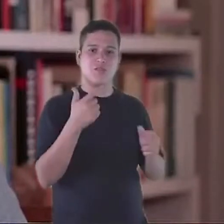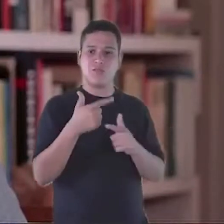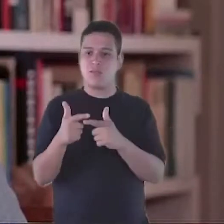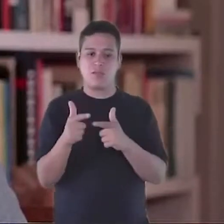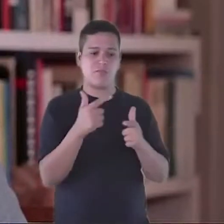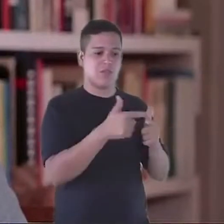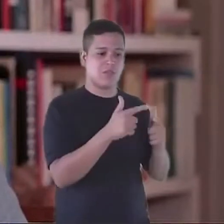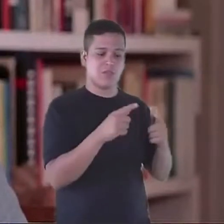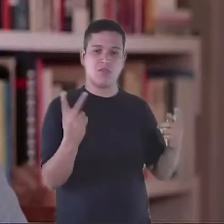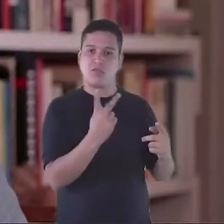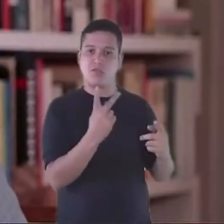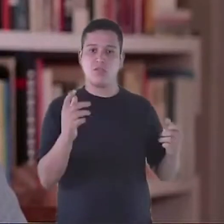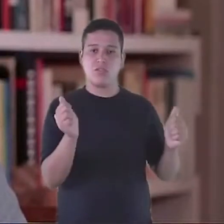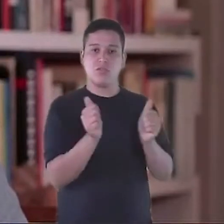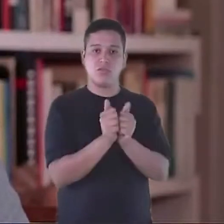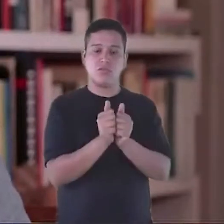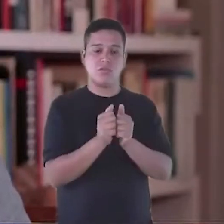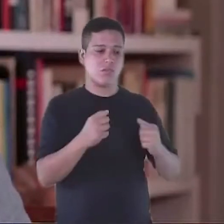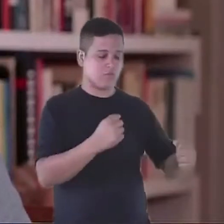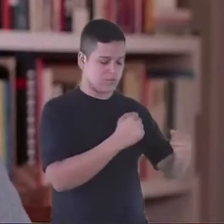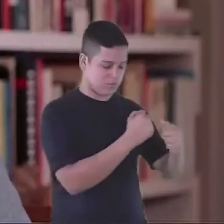Você faz